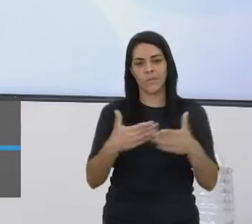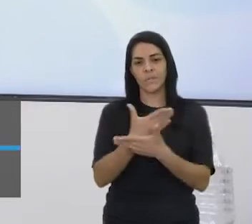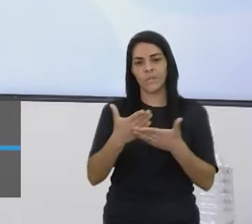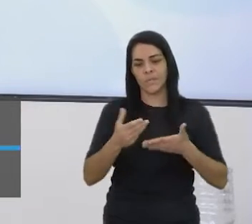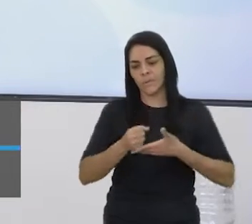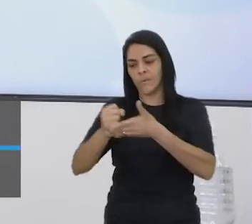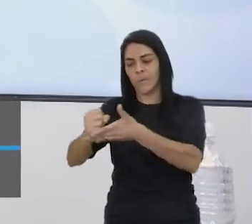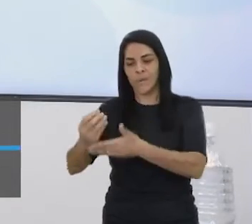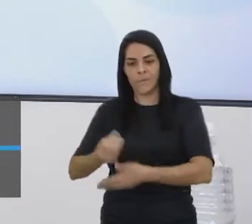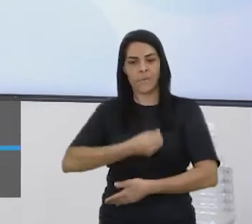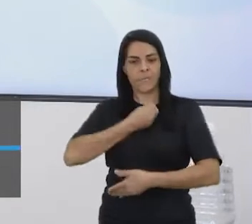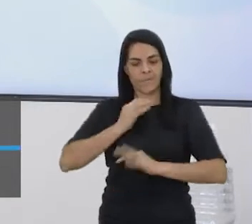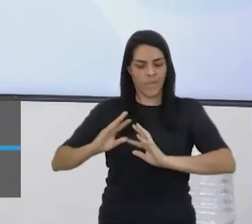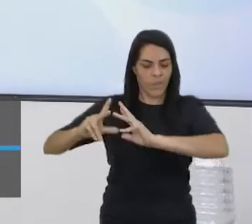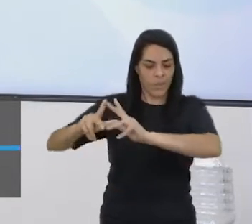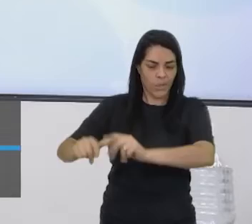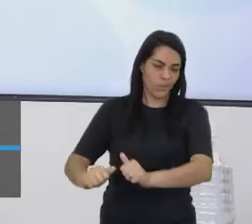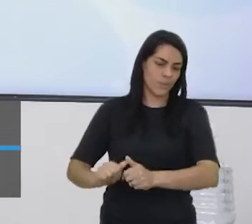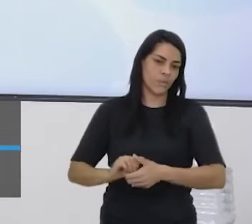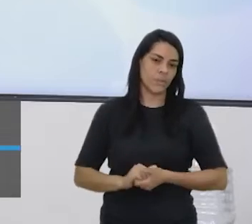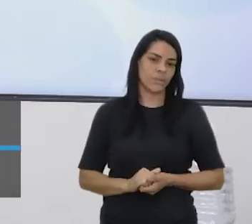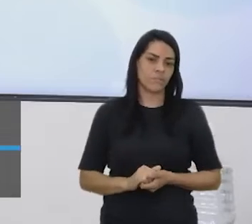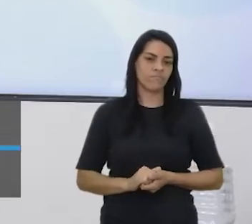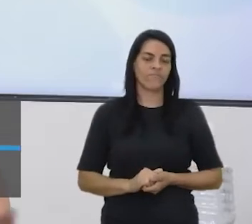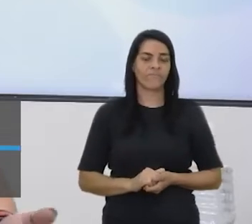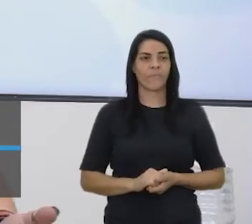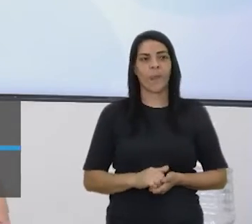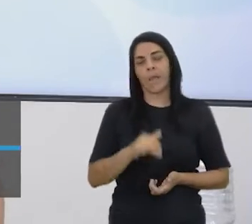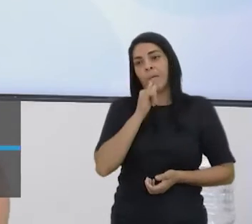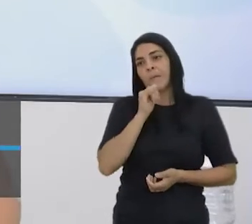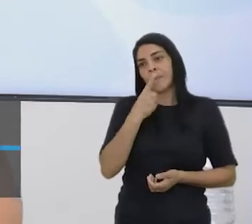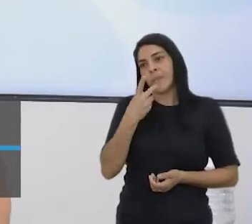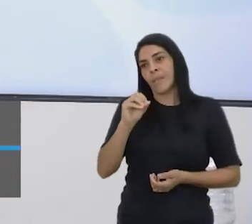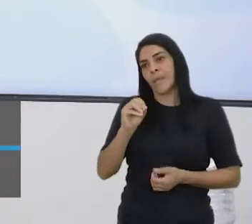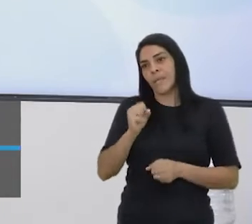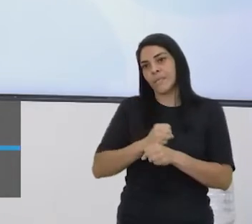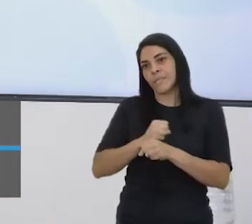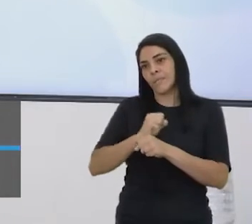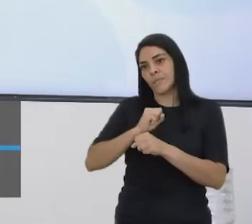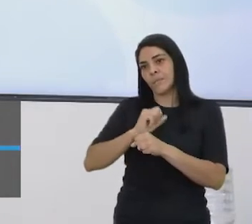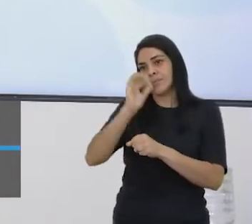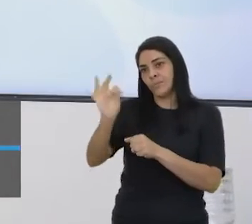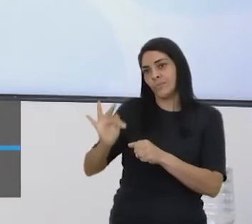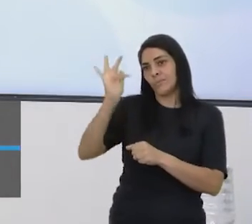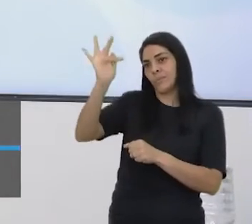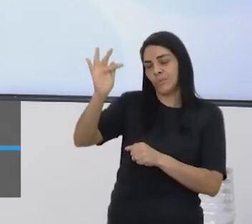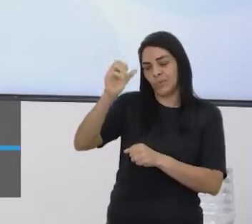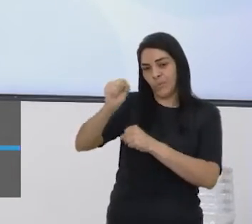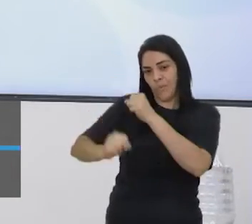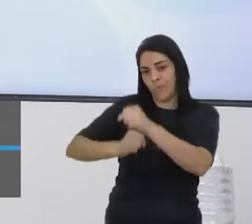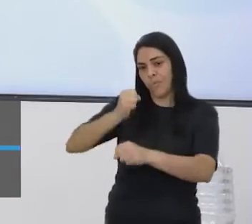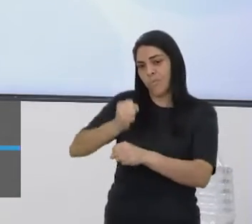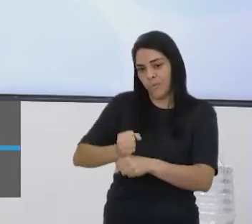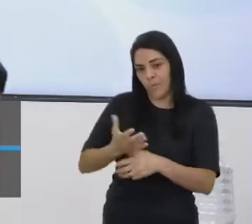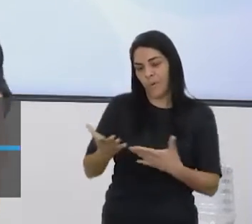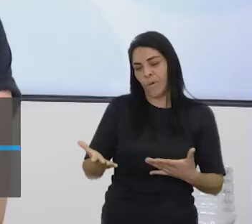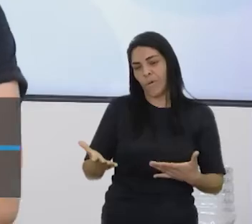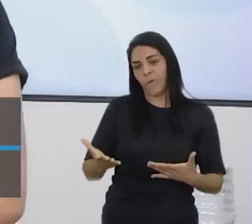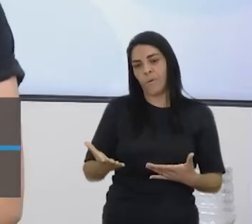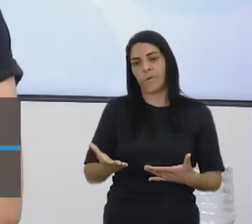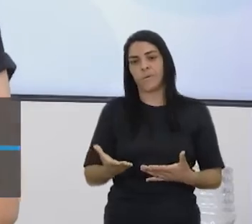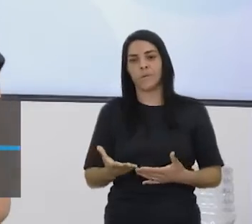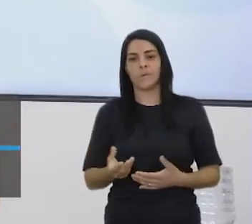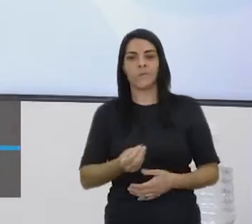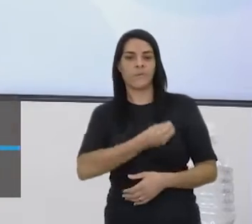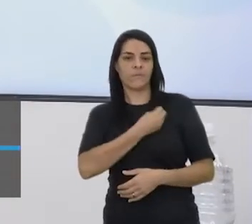eu duvido que daqui a sei lá 10 anos eu sei de uma pessoa tipo você vai viver de terno